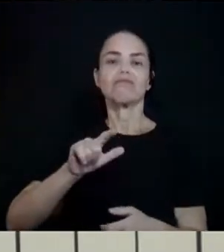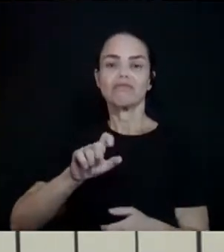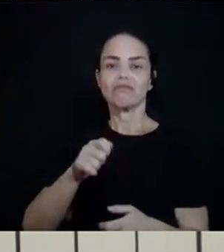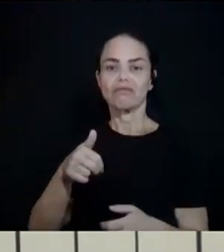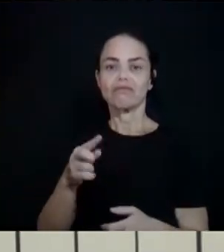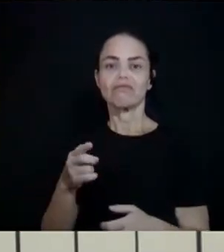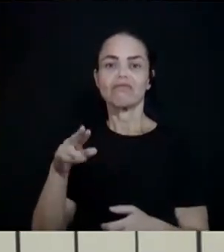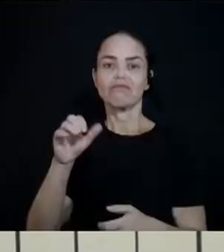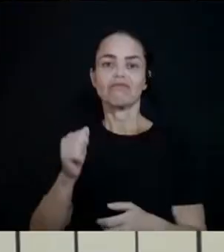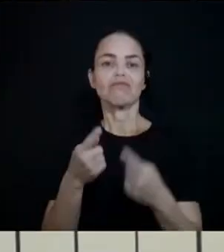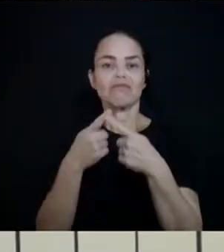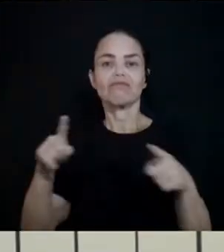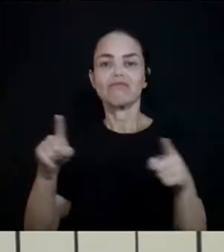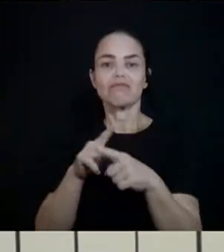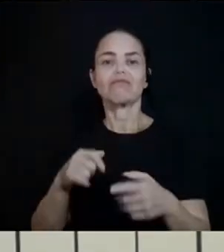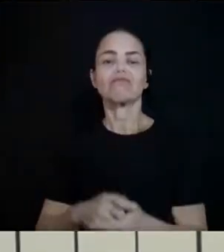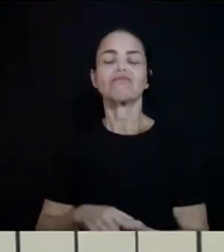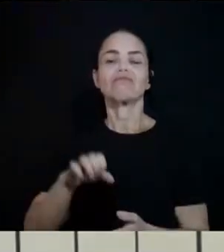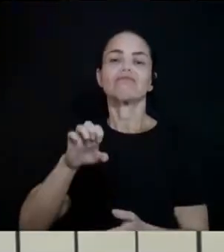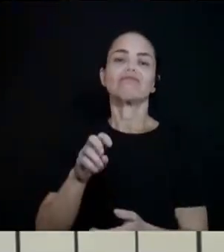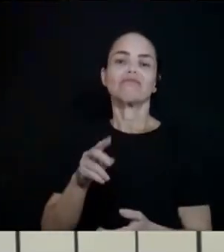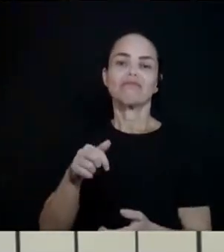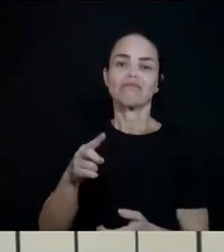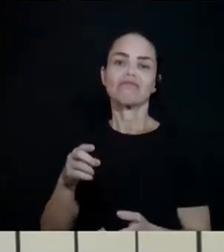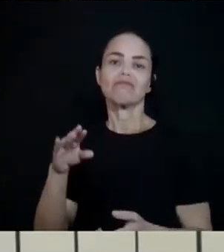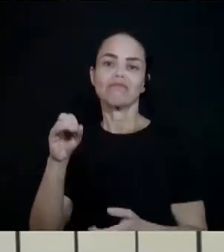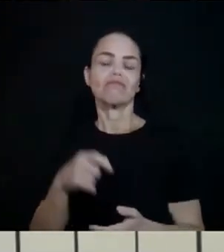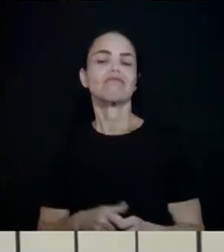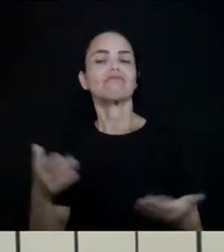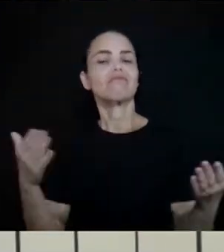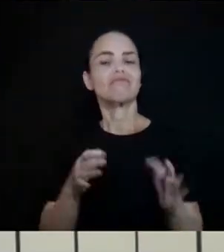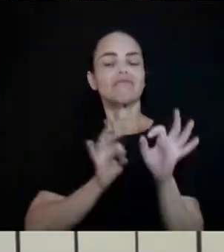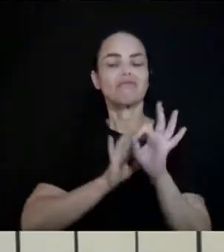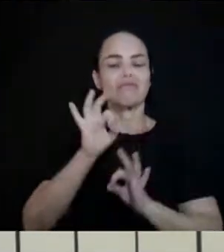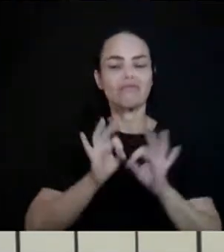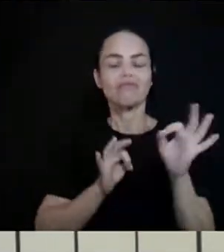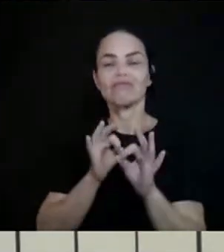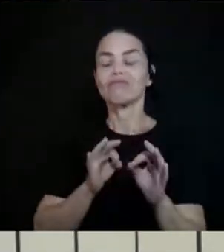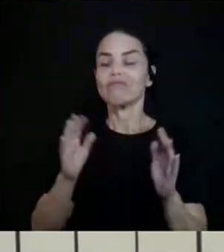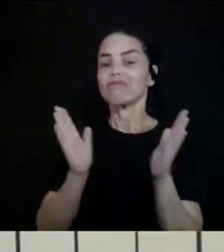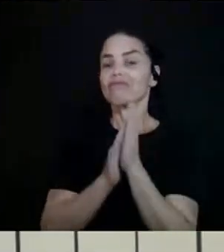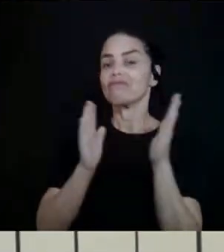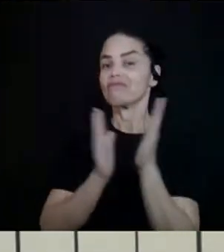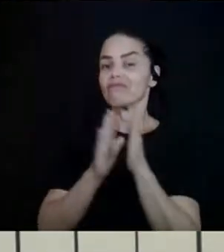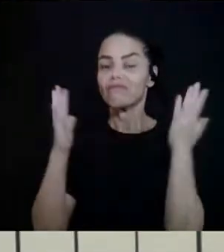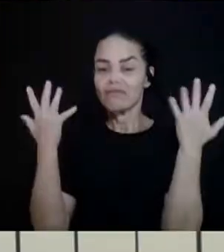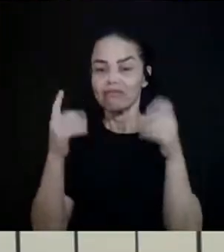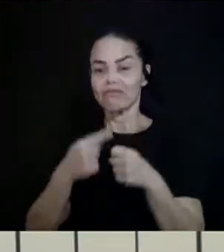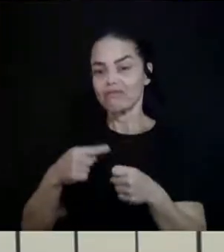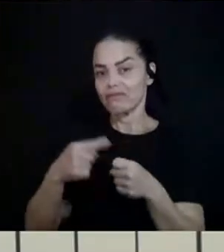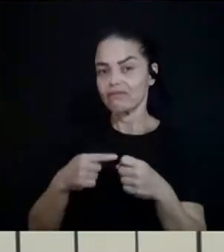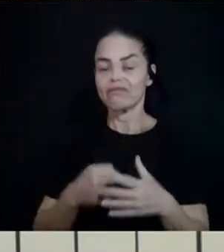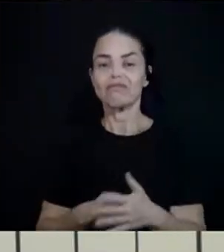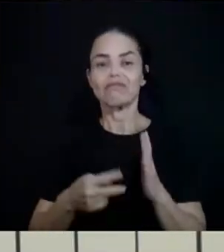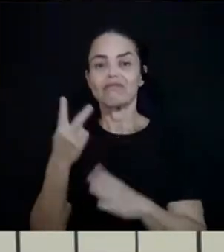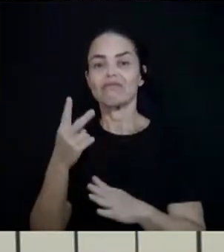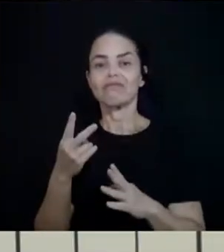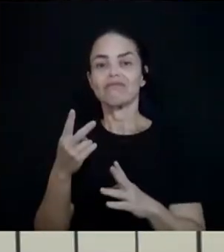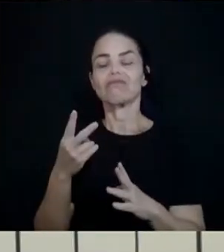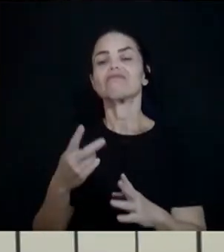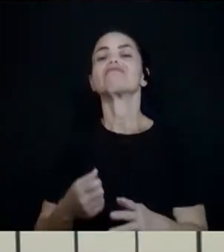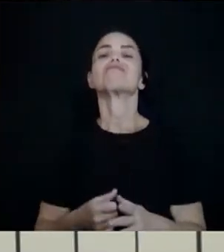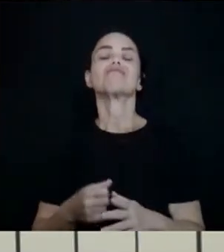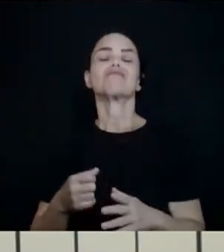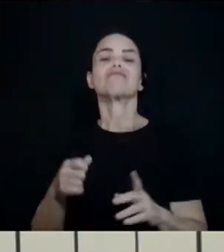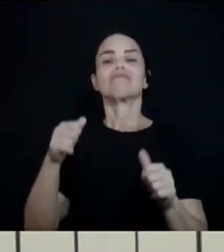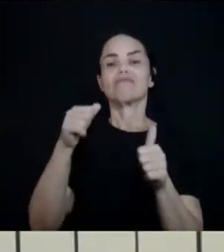de Campinas, Evandro Maté, já se preparando aí para o aniversário da cidade, para um segundo semestre de muitas